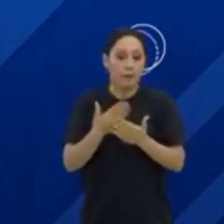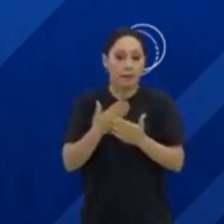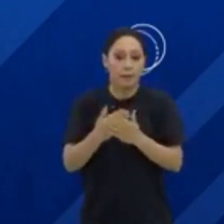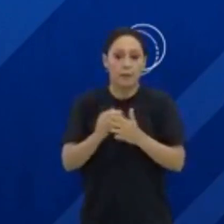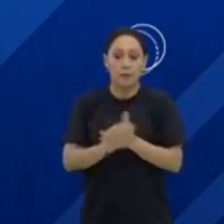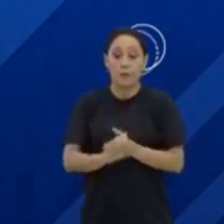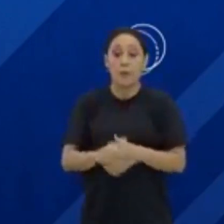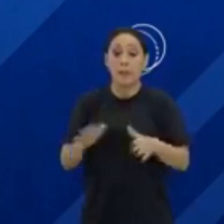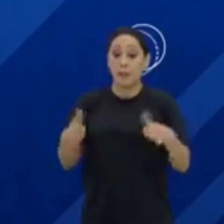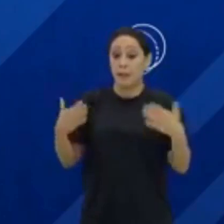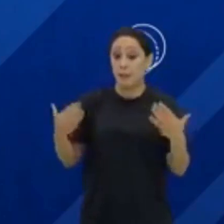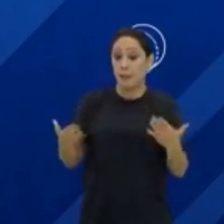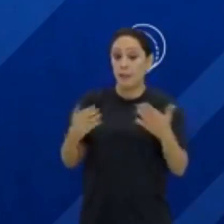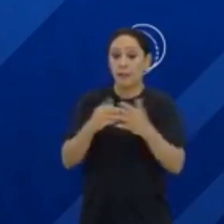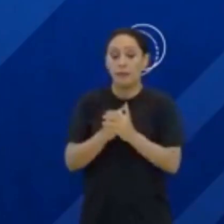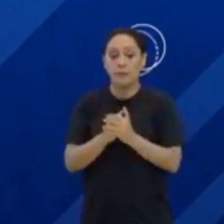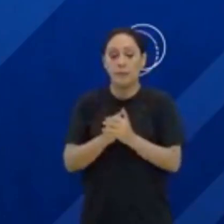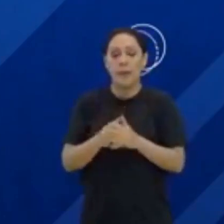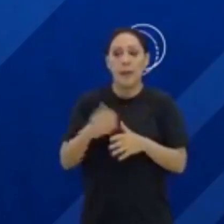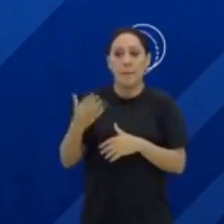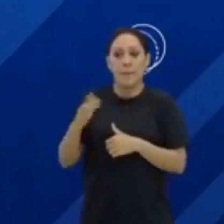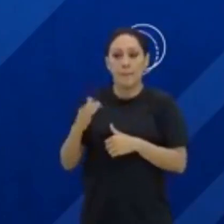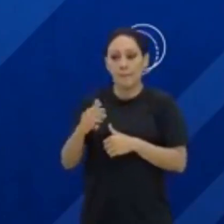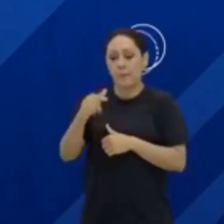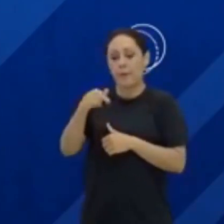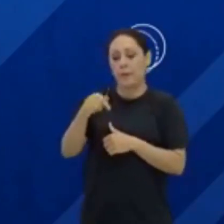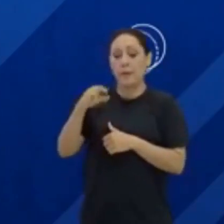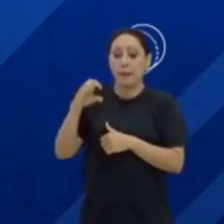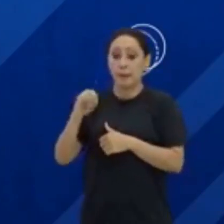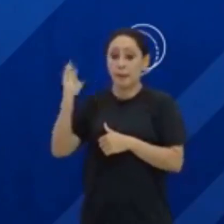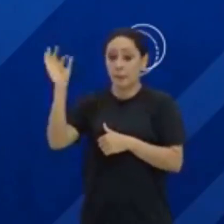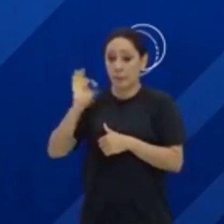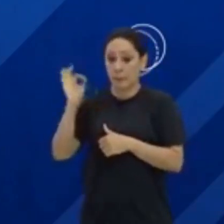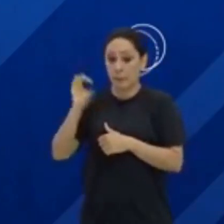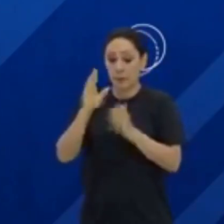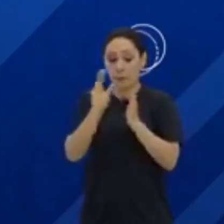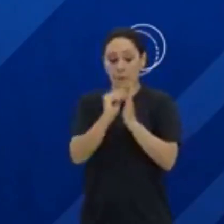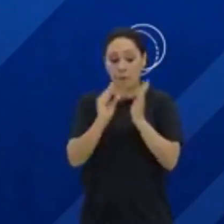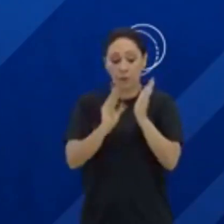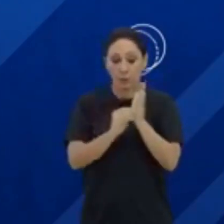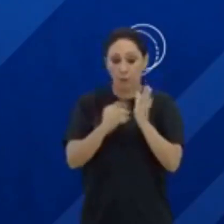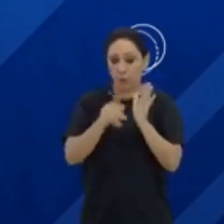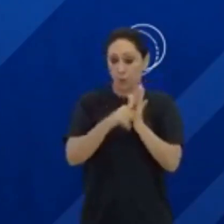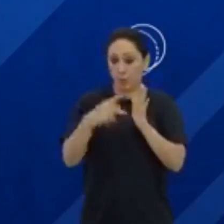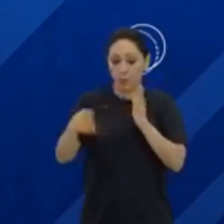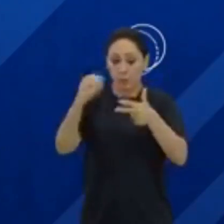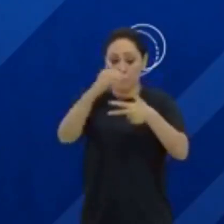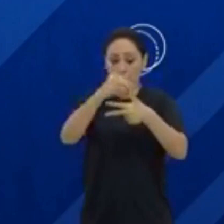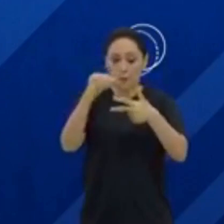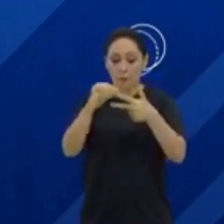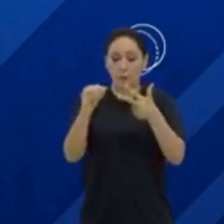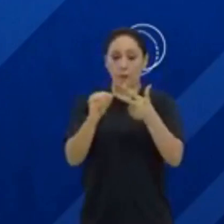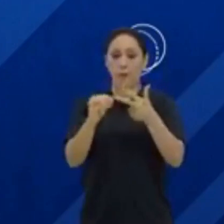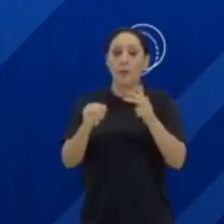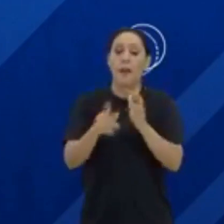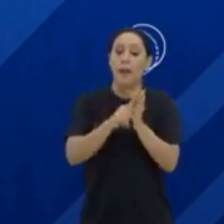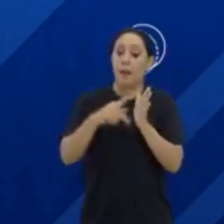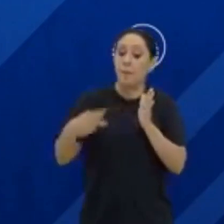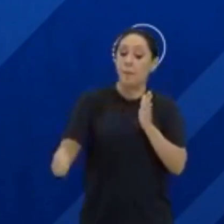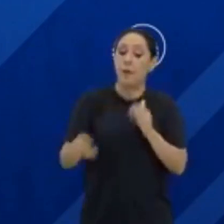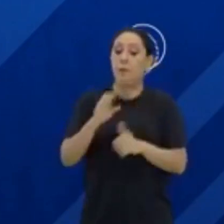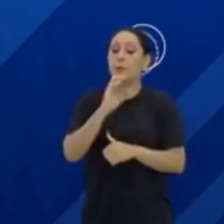aulas. Afinal, cerca de 70% do conteúdo do Exame Nacional do Ensino Médio é parte